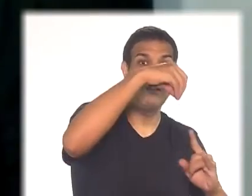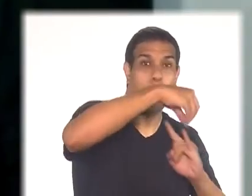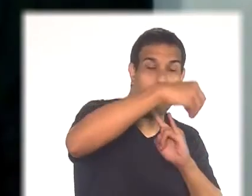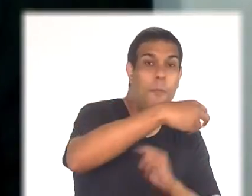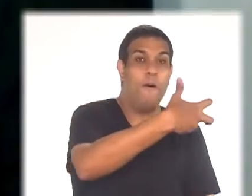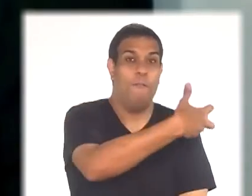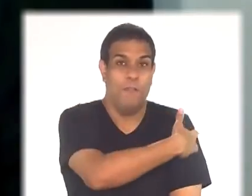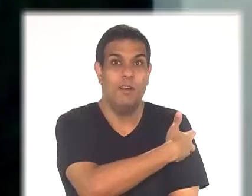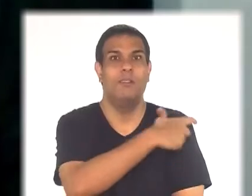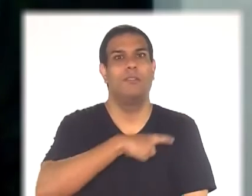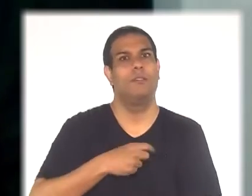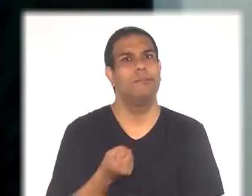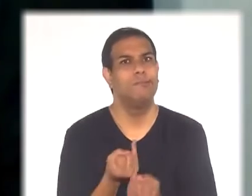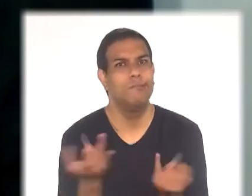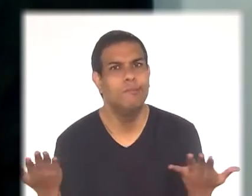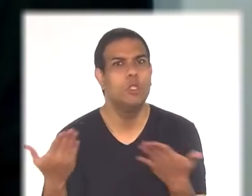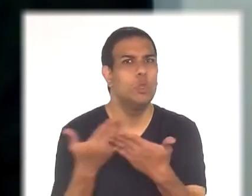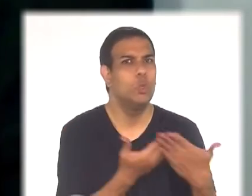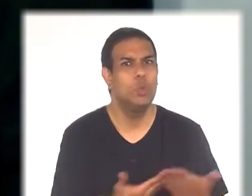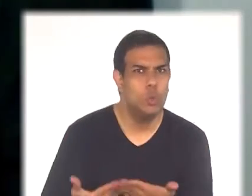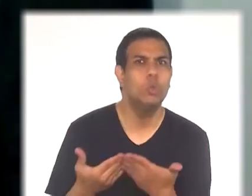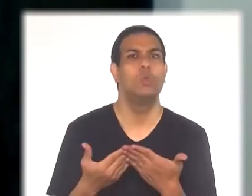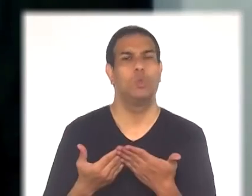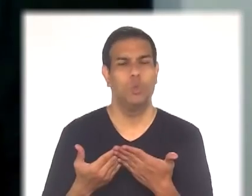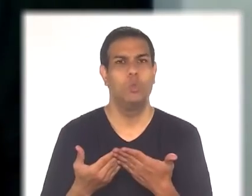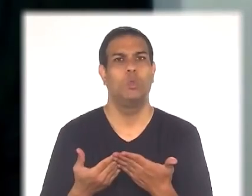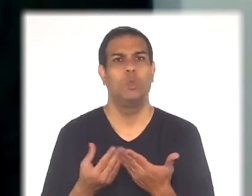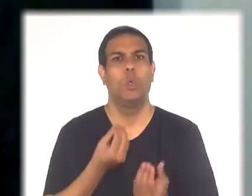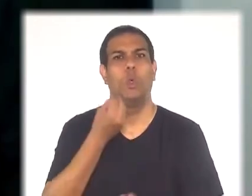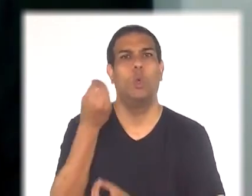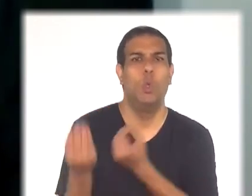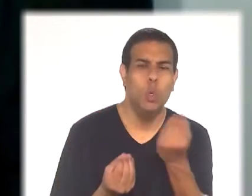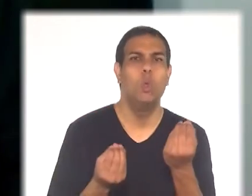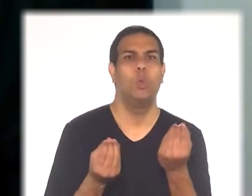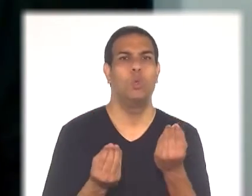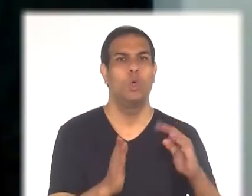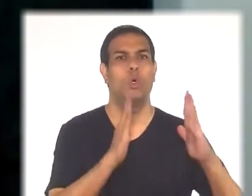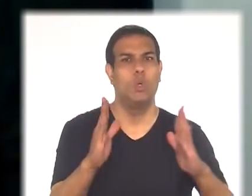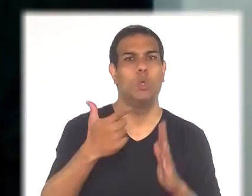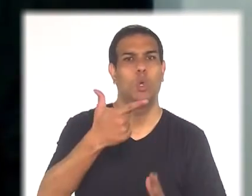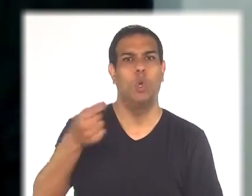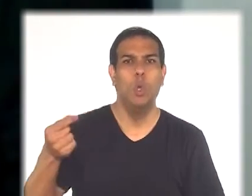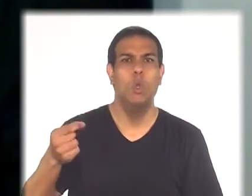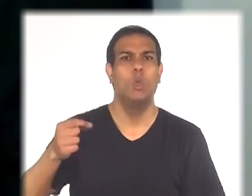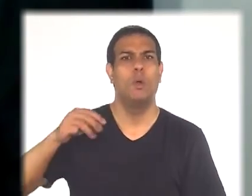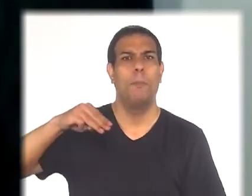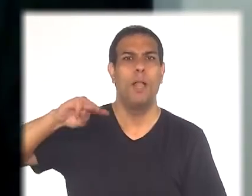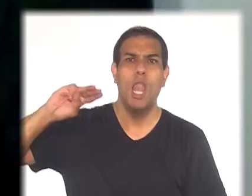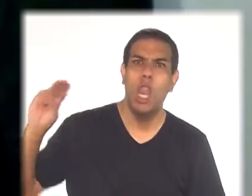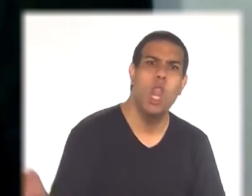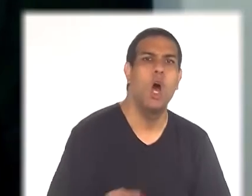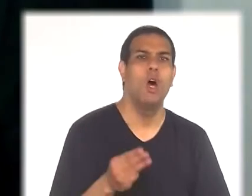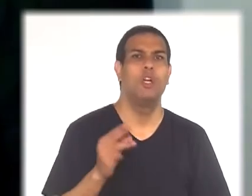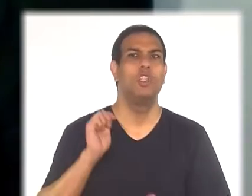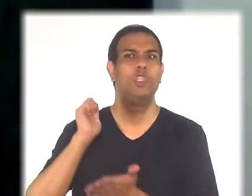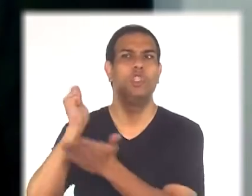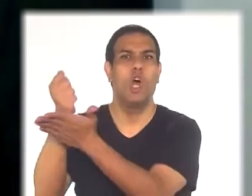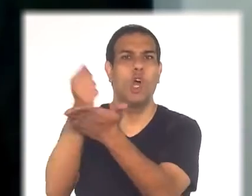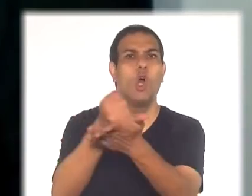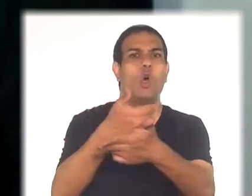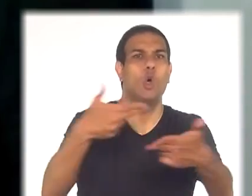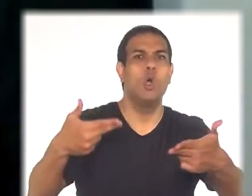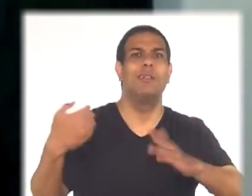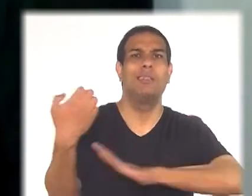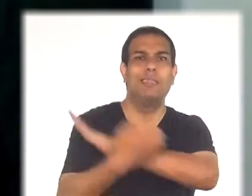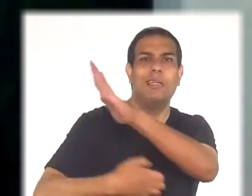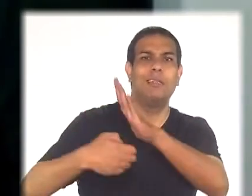são produzidas na Fiocruz, e os quantitativos aí das cerca de de 200 milhões de